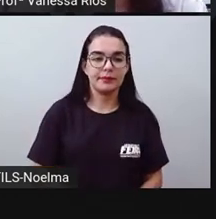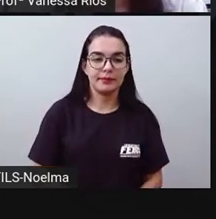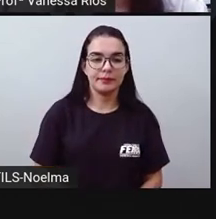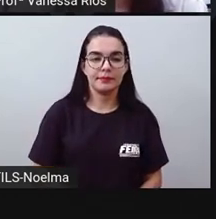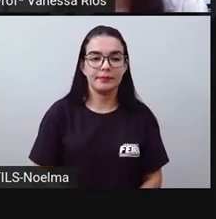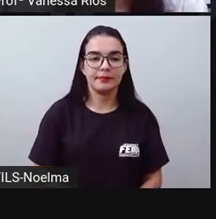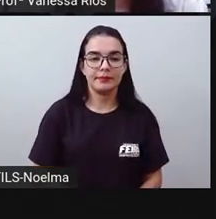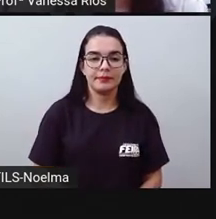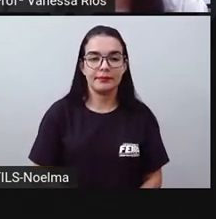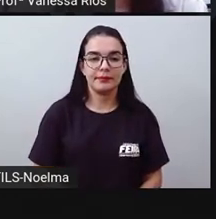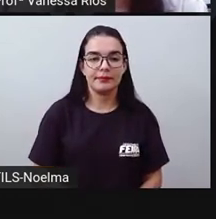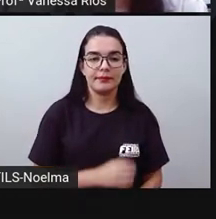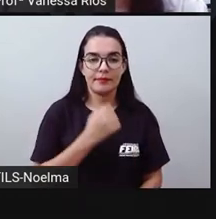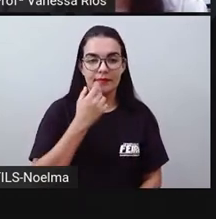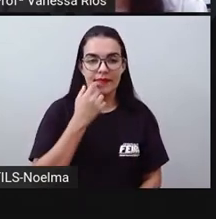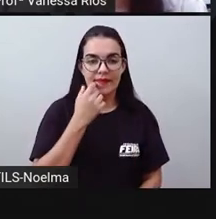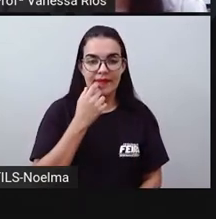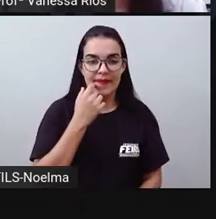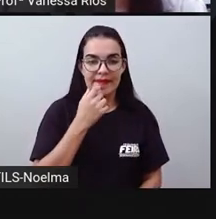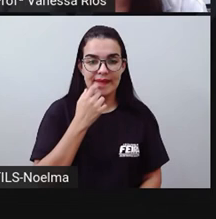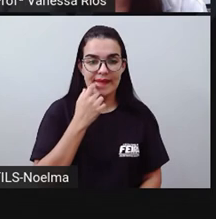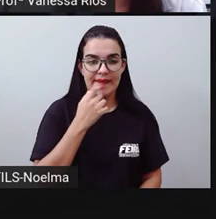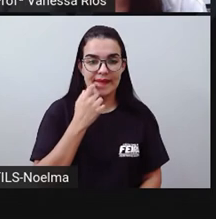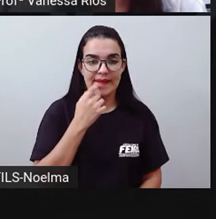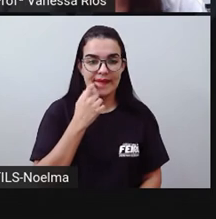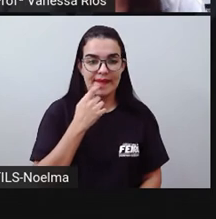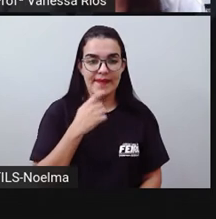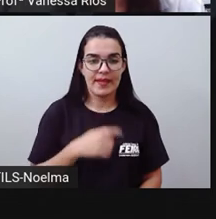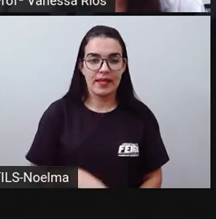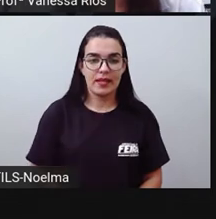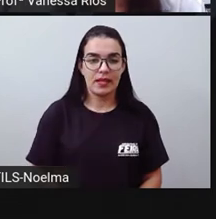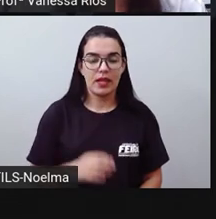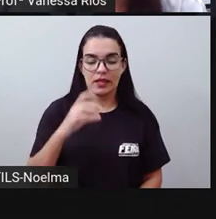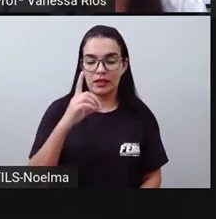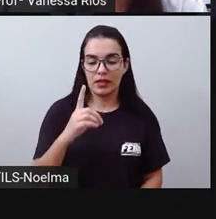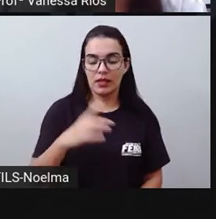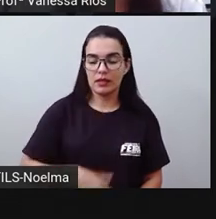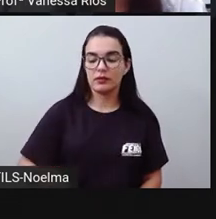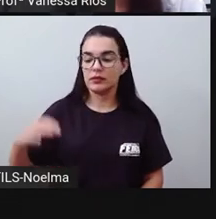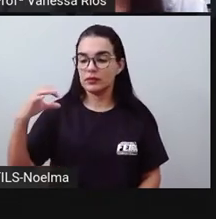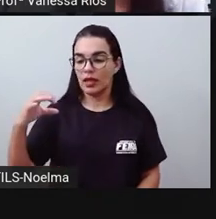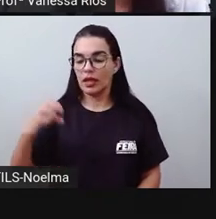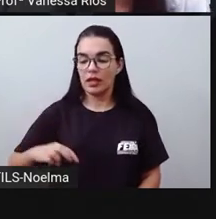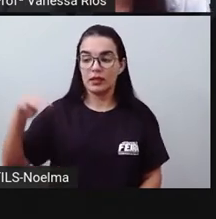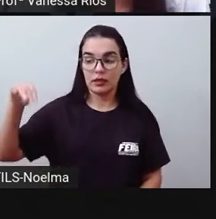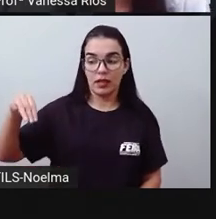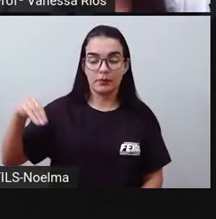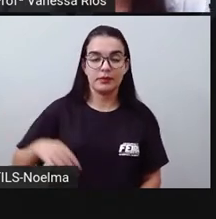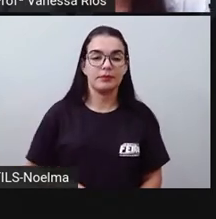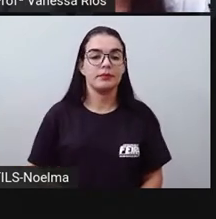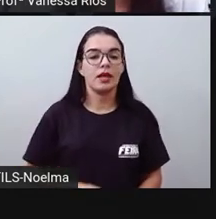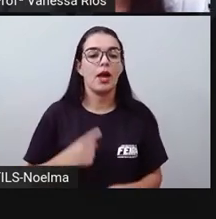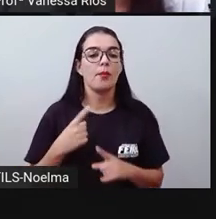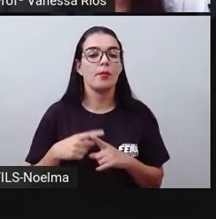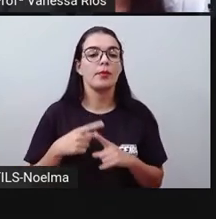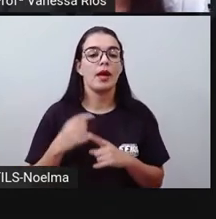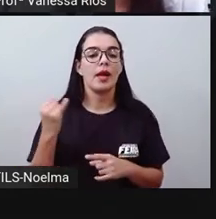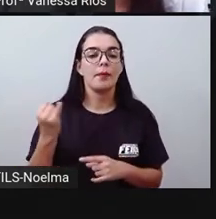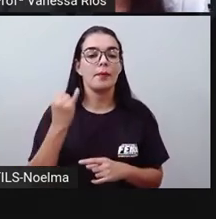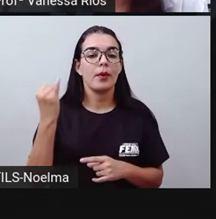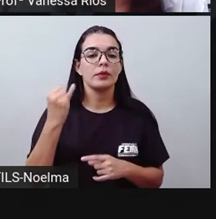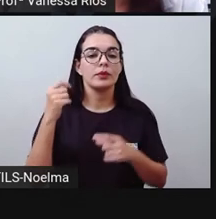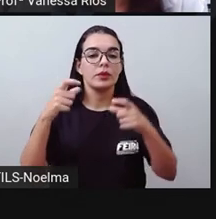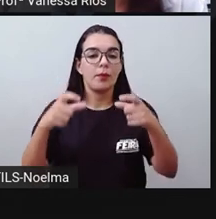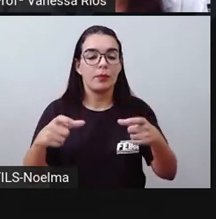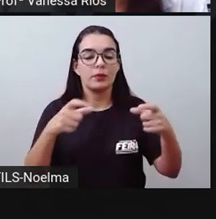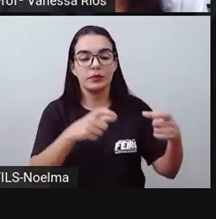décimo. Lembra aí, aqui é décimo, centésimo e milésimo. Então, por que é importante esse